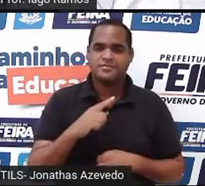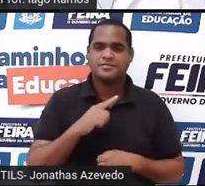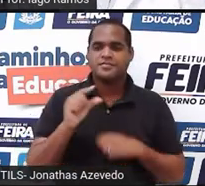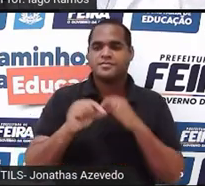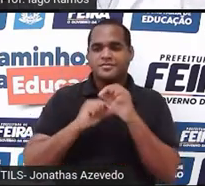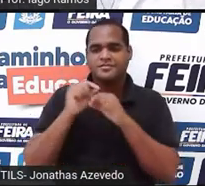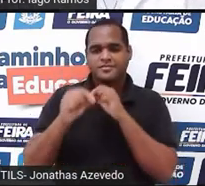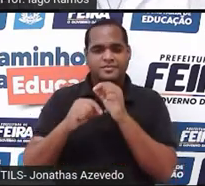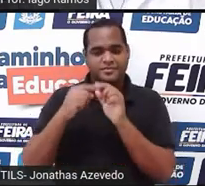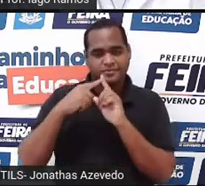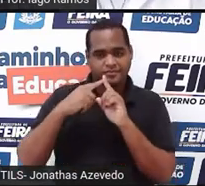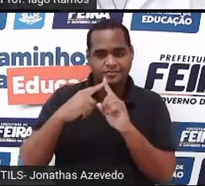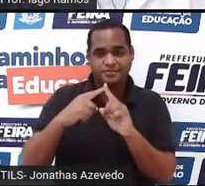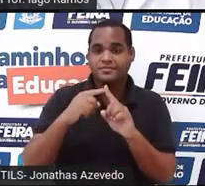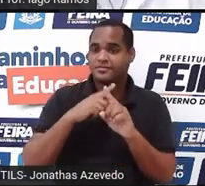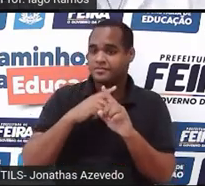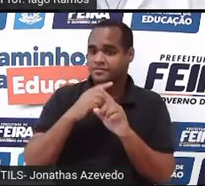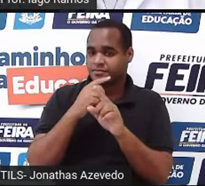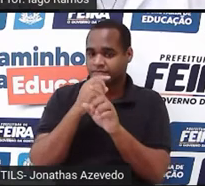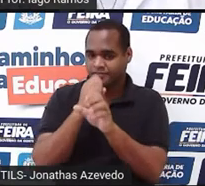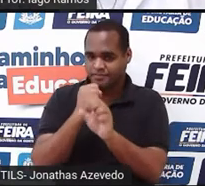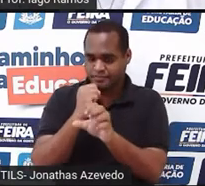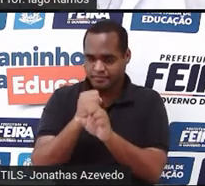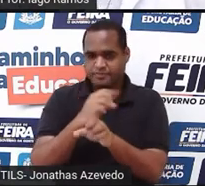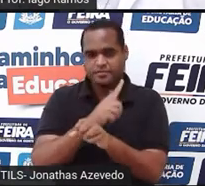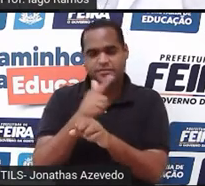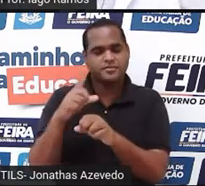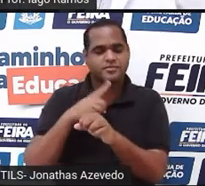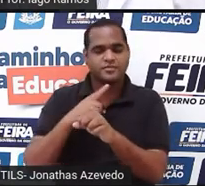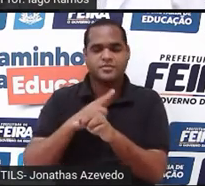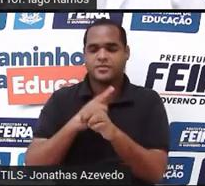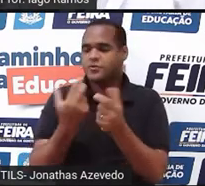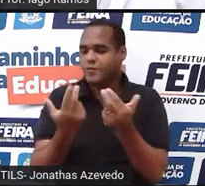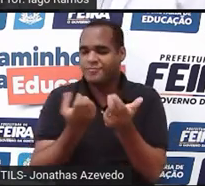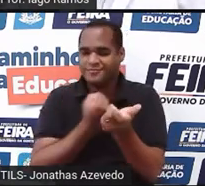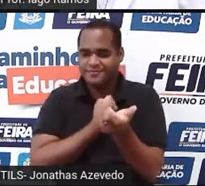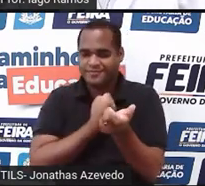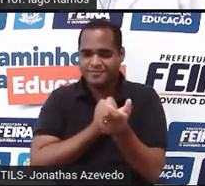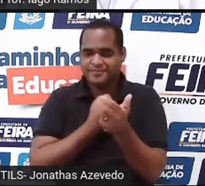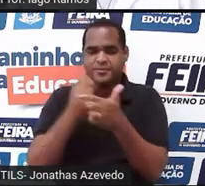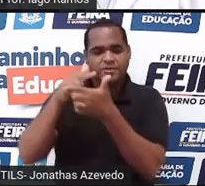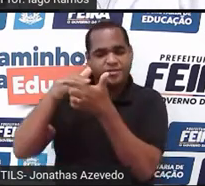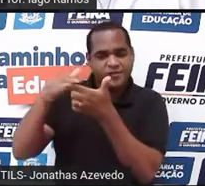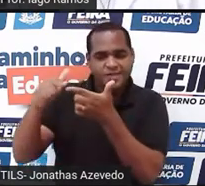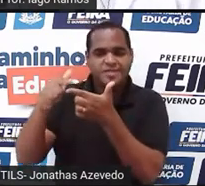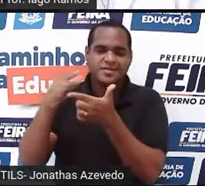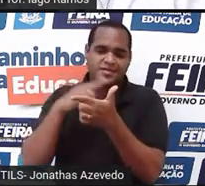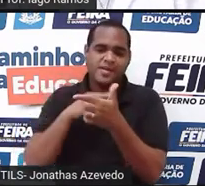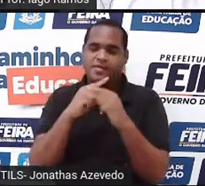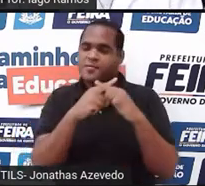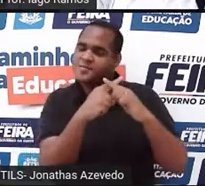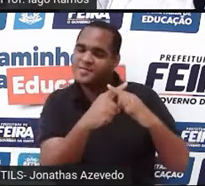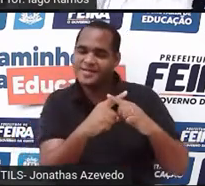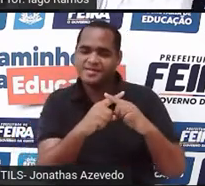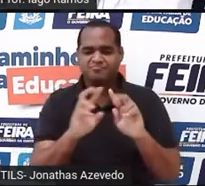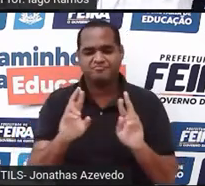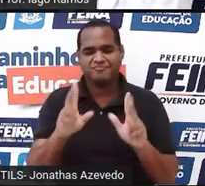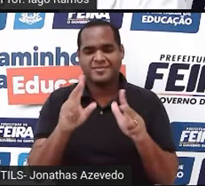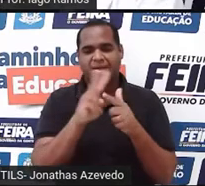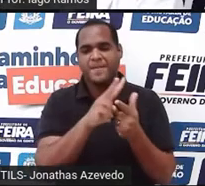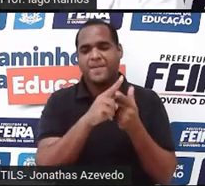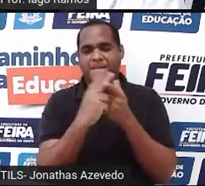multiplicando por um número a outra diminui dividindo pelo mesmo número são grandezas inversamente